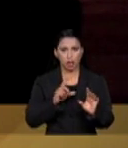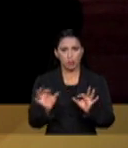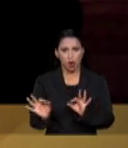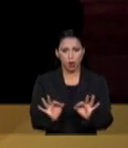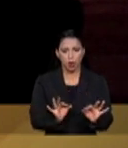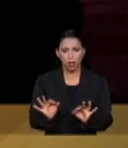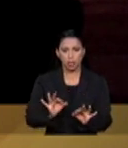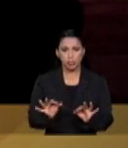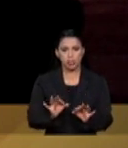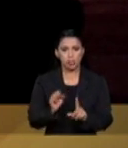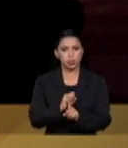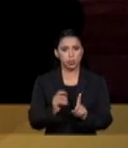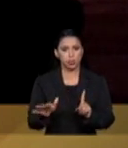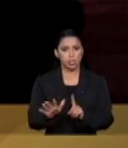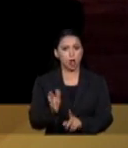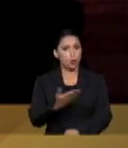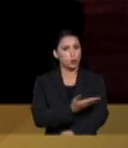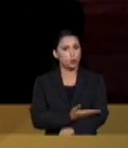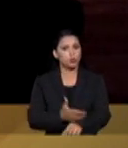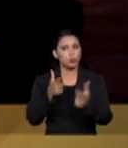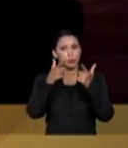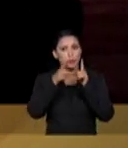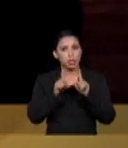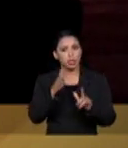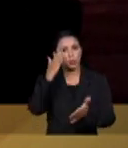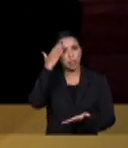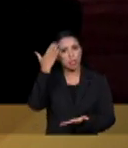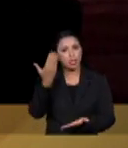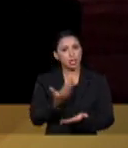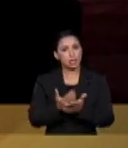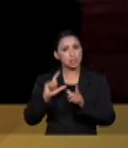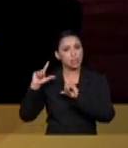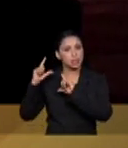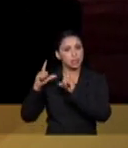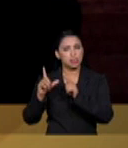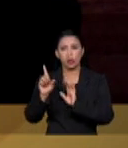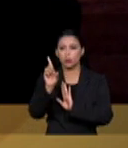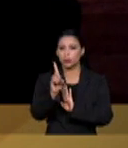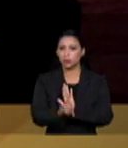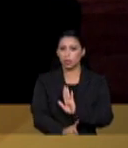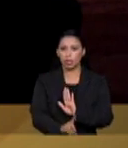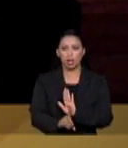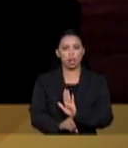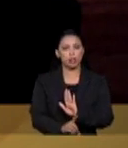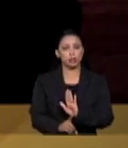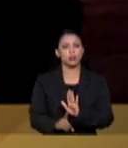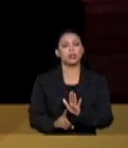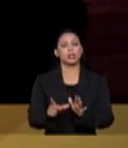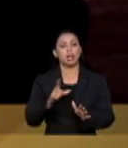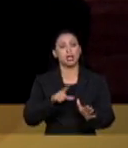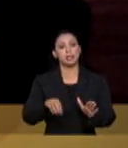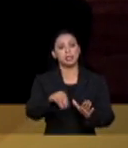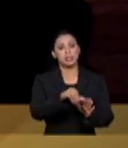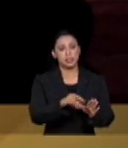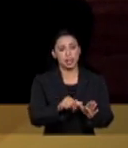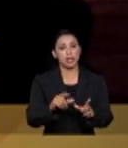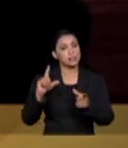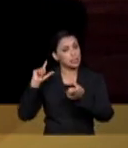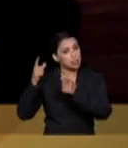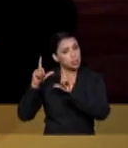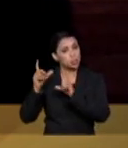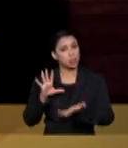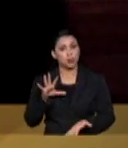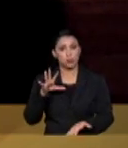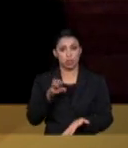costumes línguas crenças e tradições e os direitos originários sobre as terras que tradicionalmente ocupam